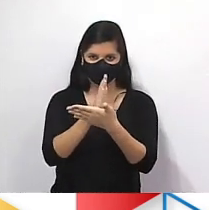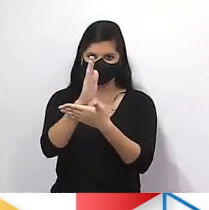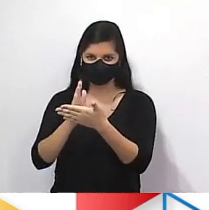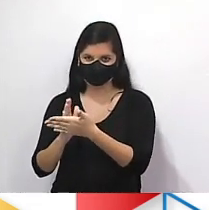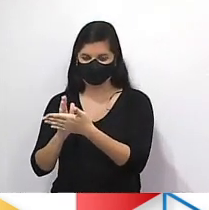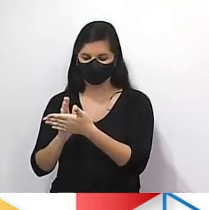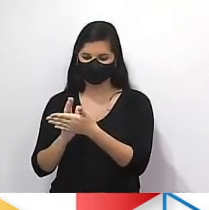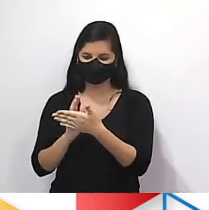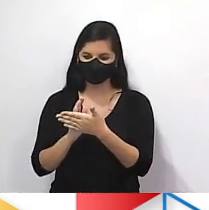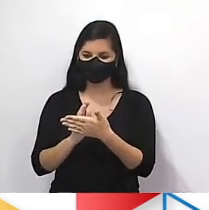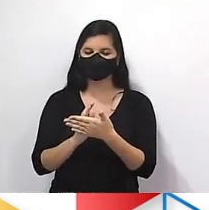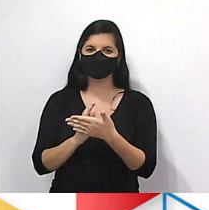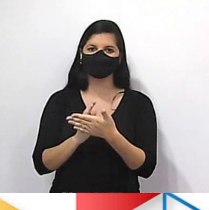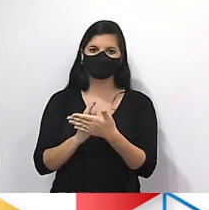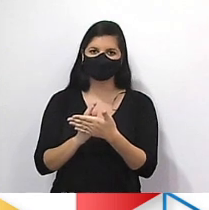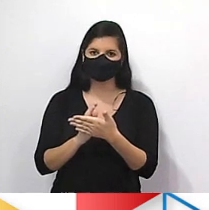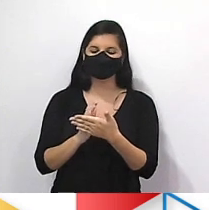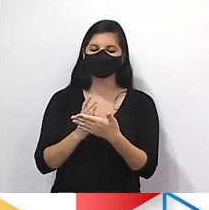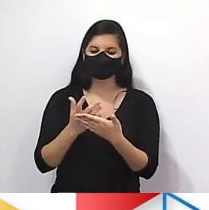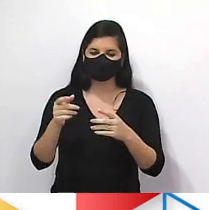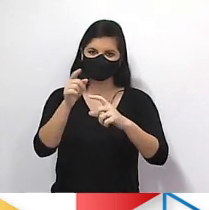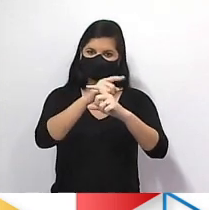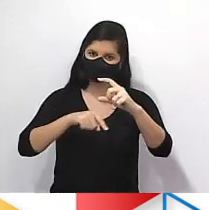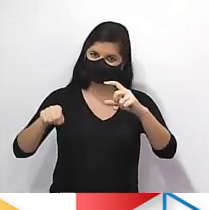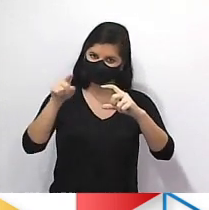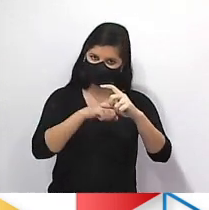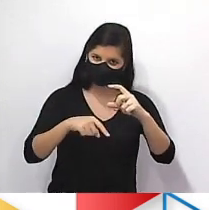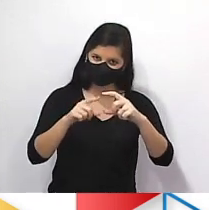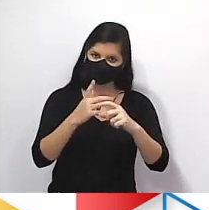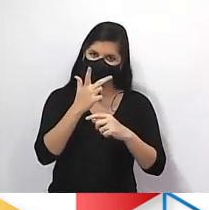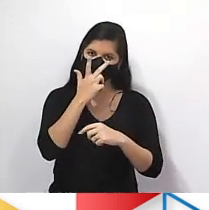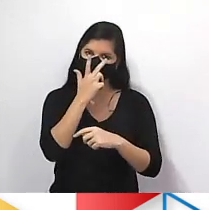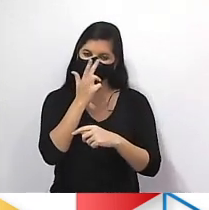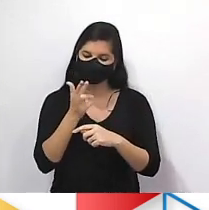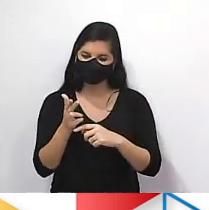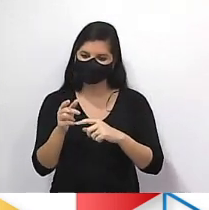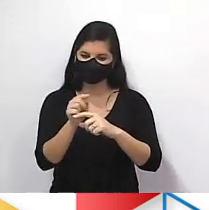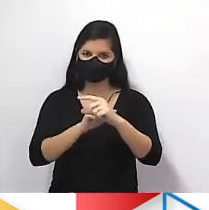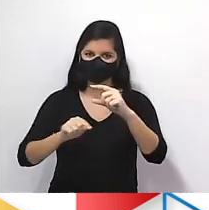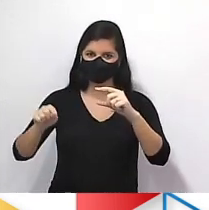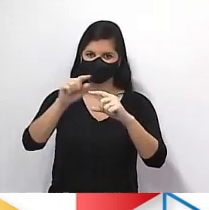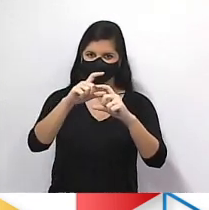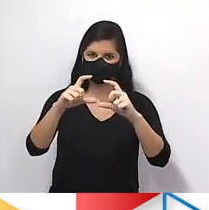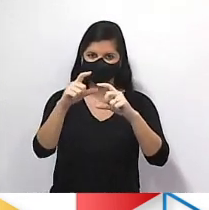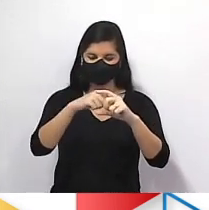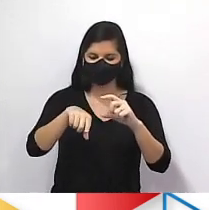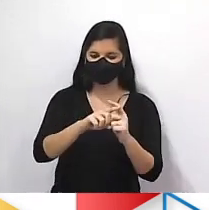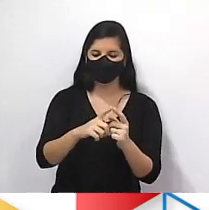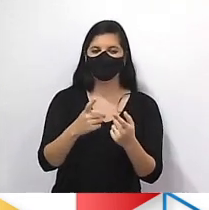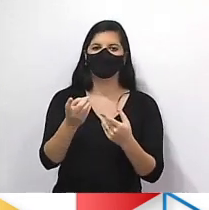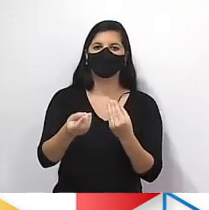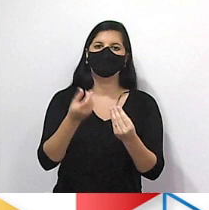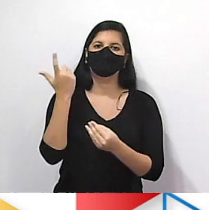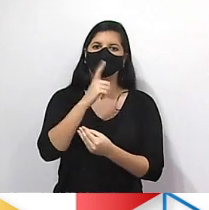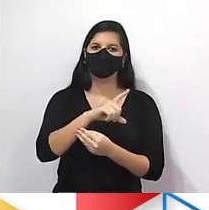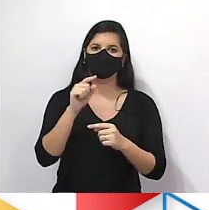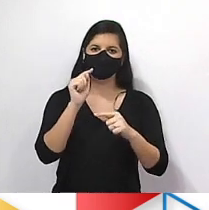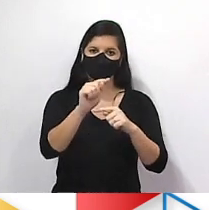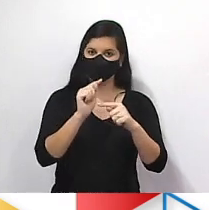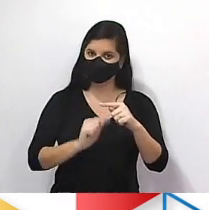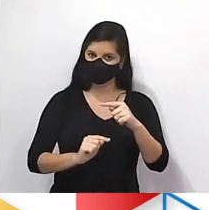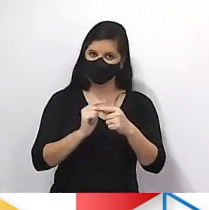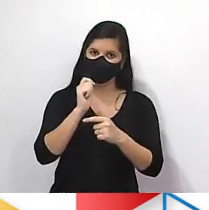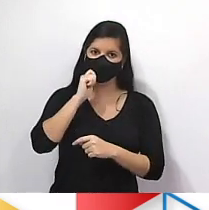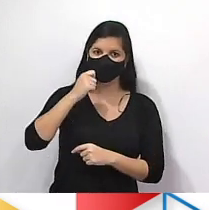bom? Essa elipse, na verdade, parece um círculo, mas não, é uma elipse, é a forma que representava o